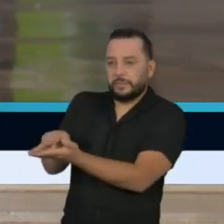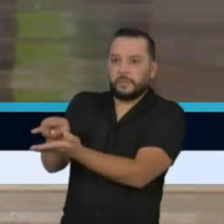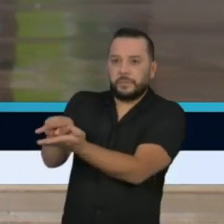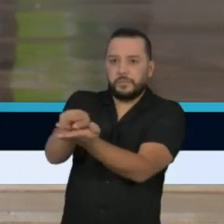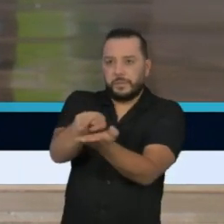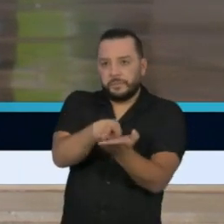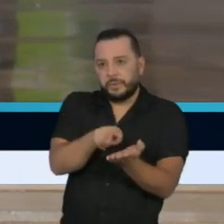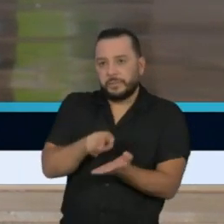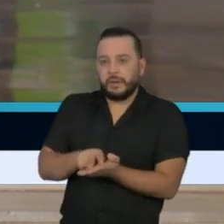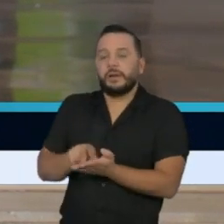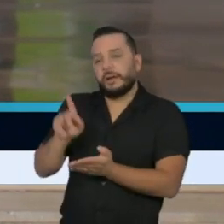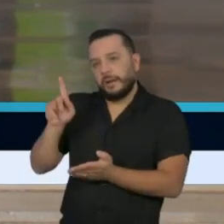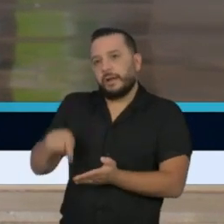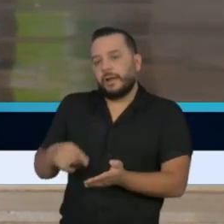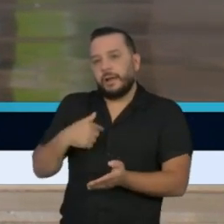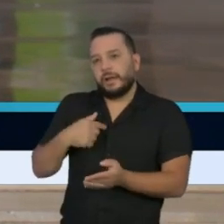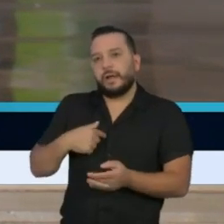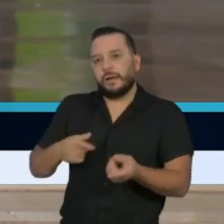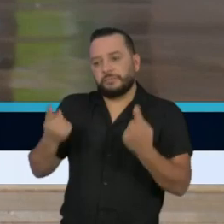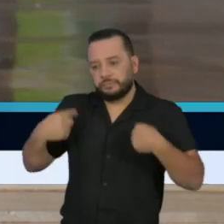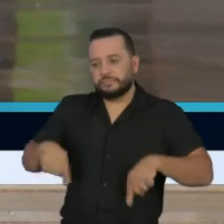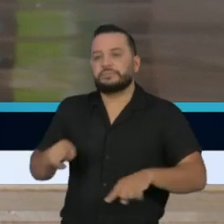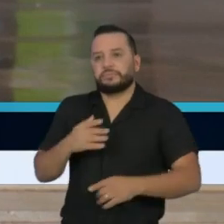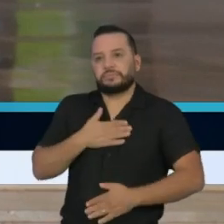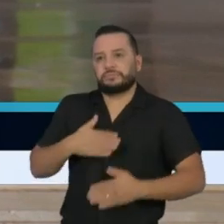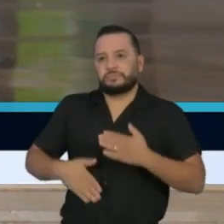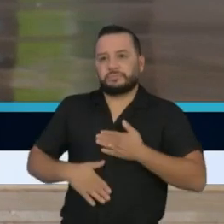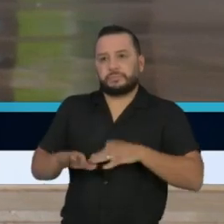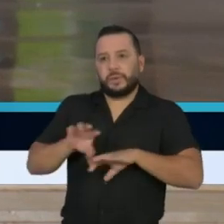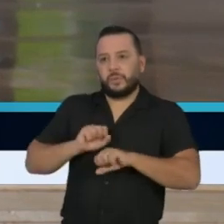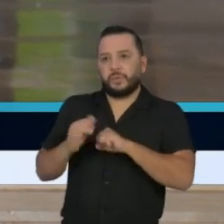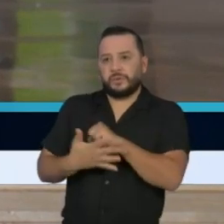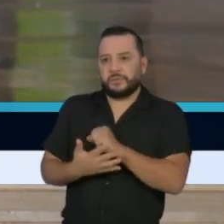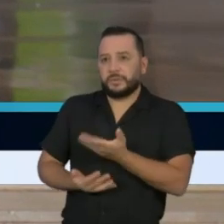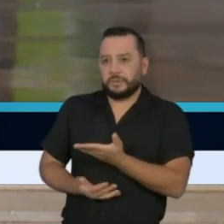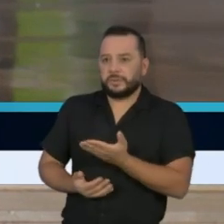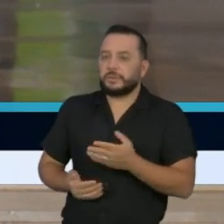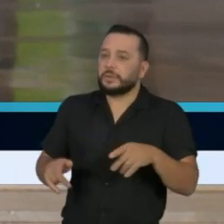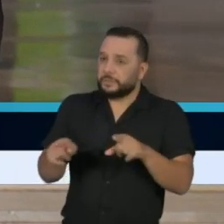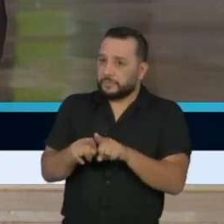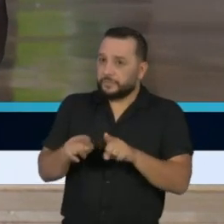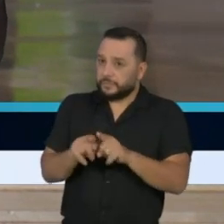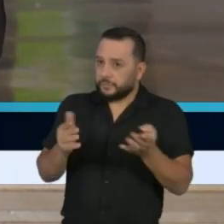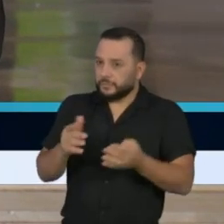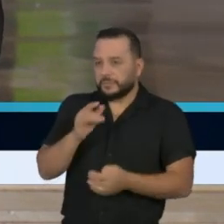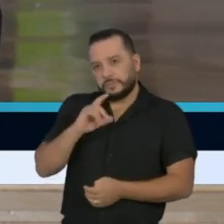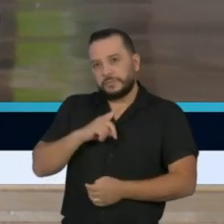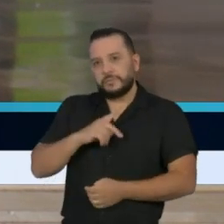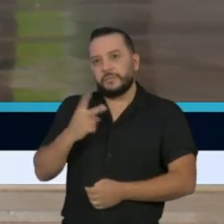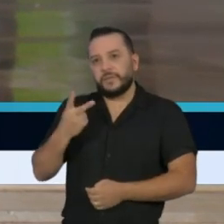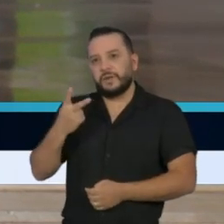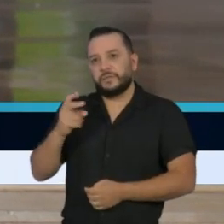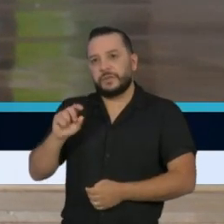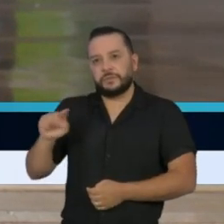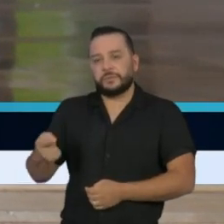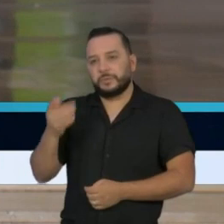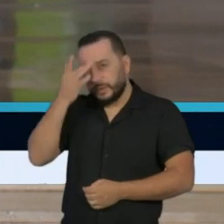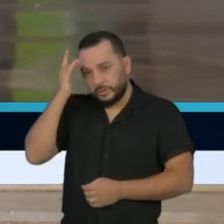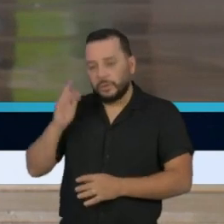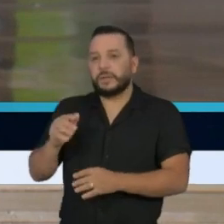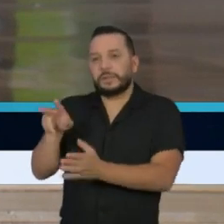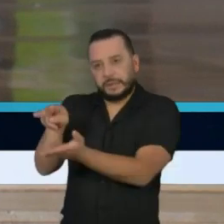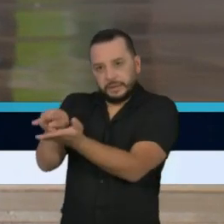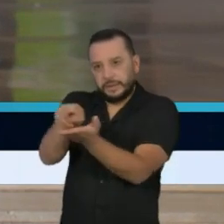própria patologia. Então, se hoje nós temos 20 mil pessoas internadas, nós temos 100 mil